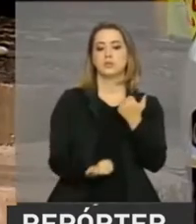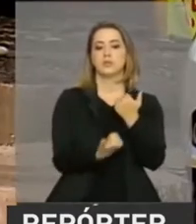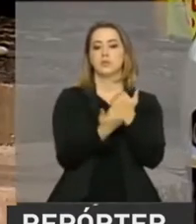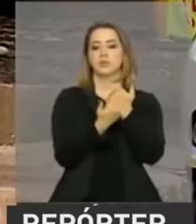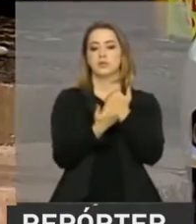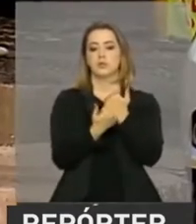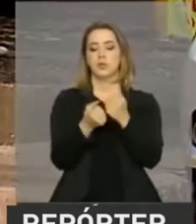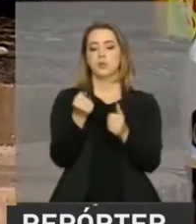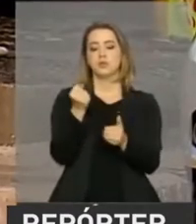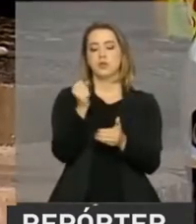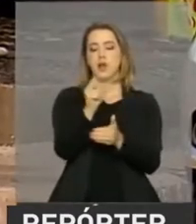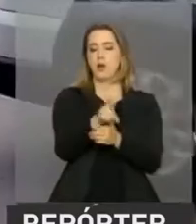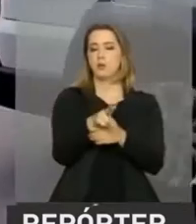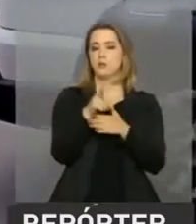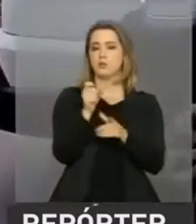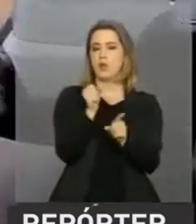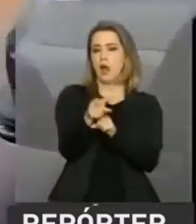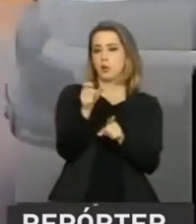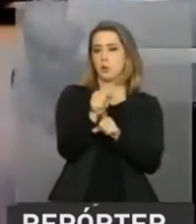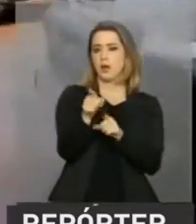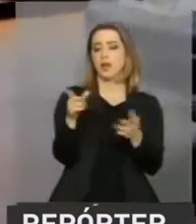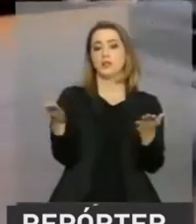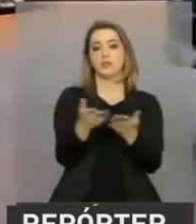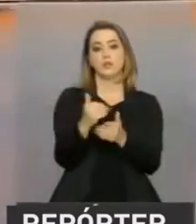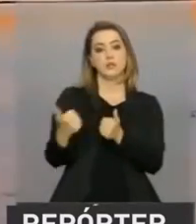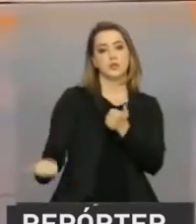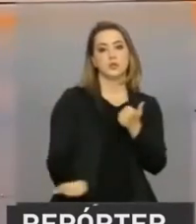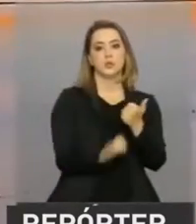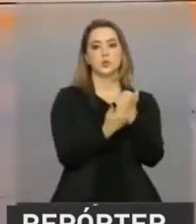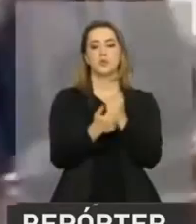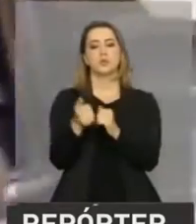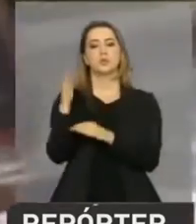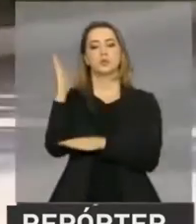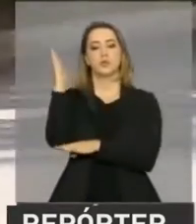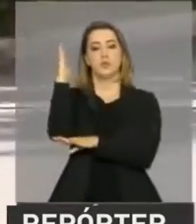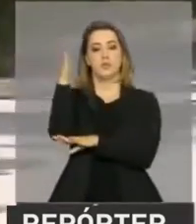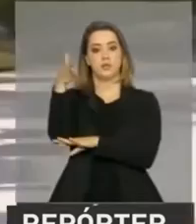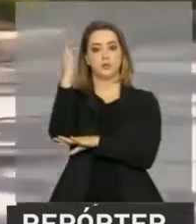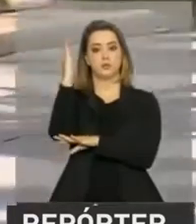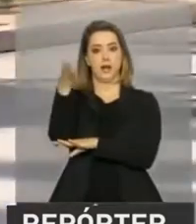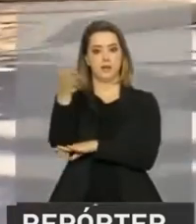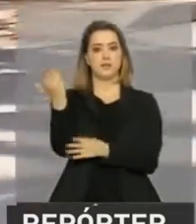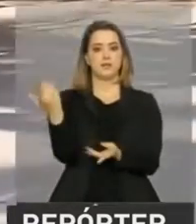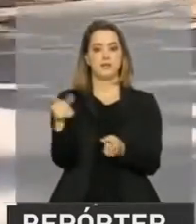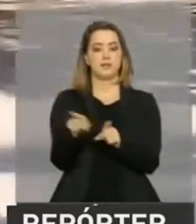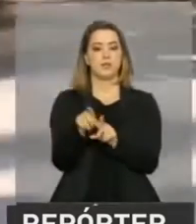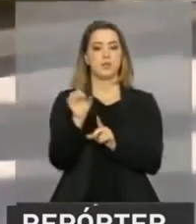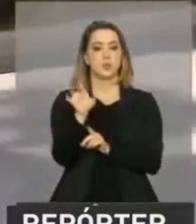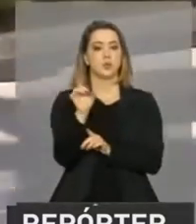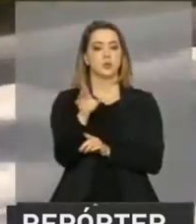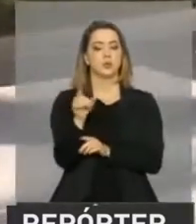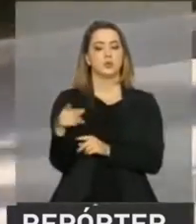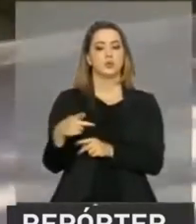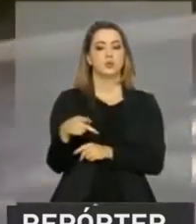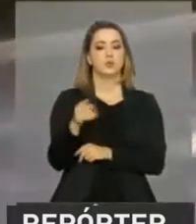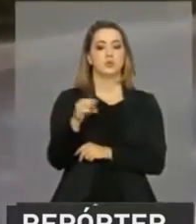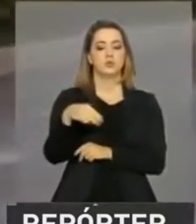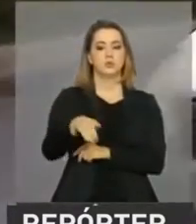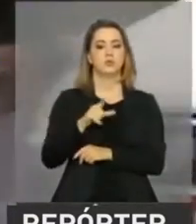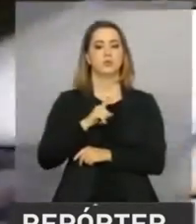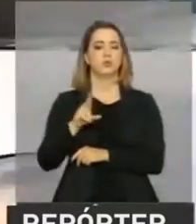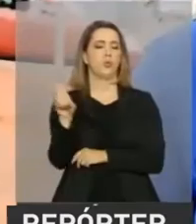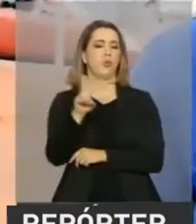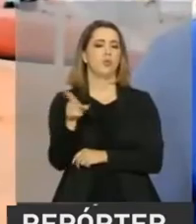táxis a intenção é não pagar para manter uma frota e pagar apenas pelo quilômetro percorrido e tempo